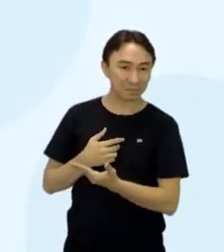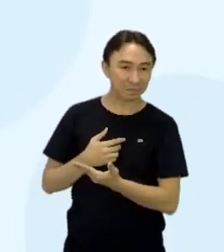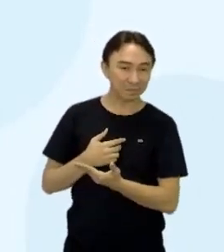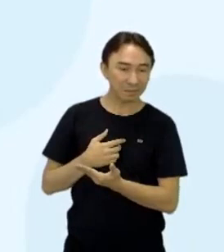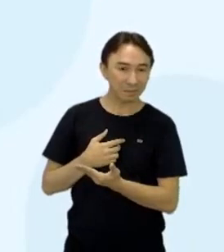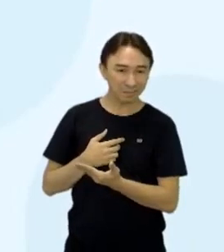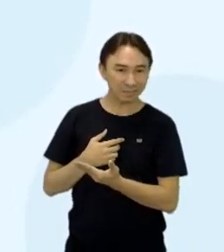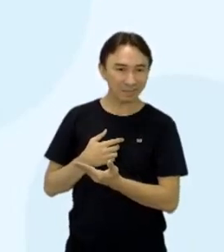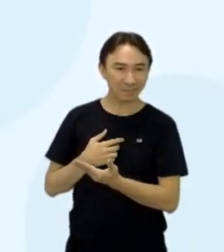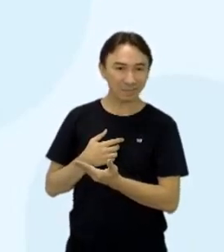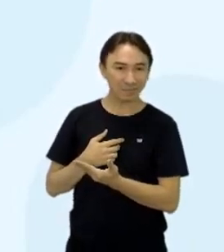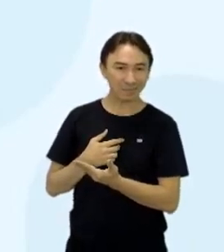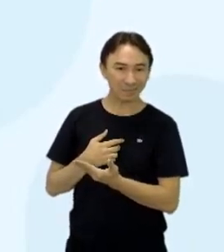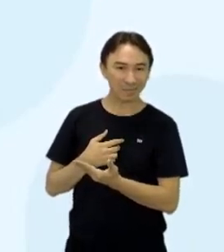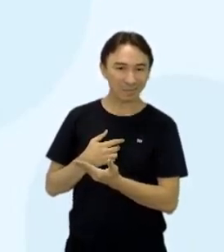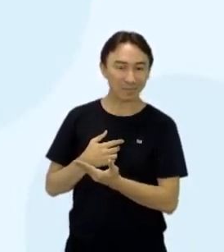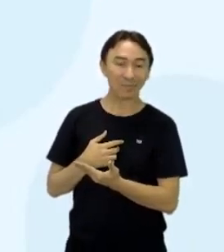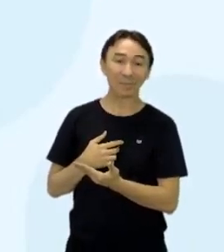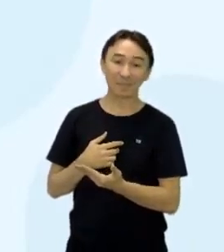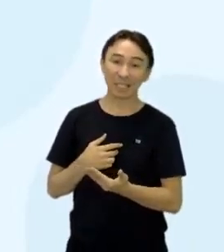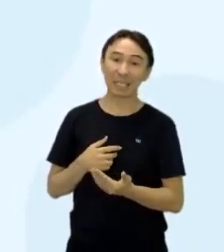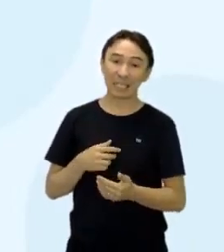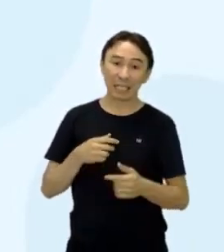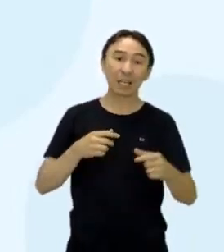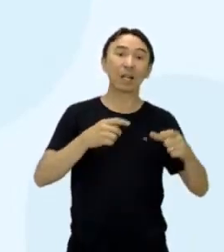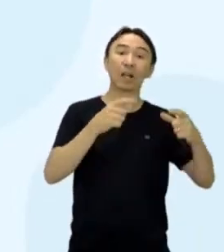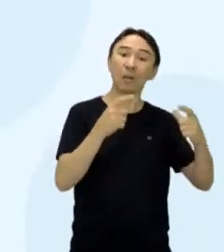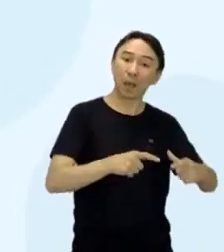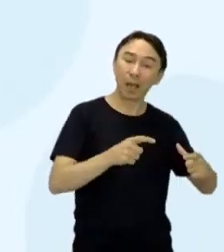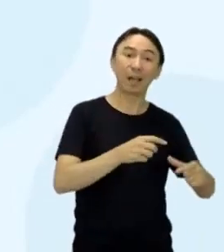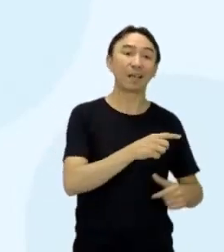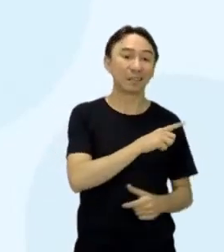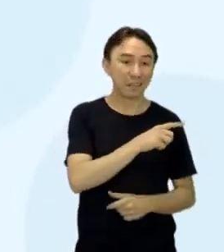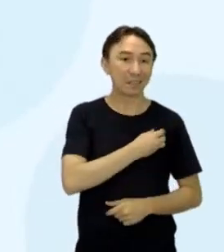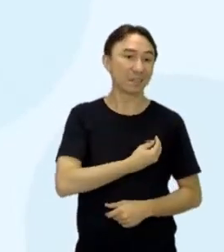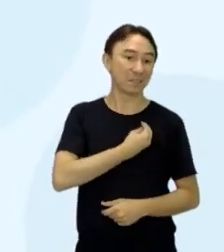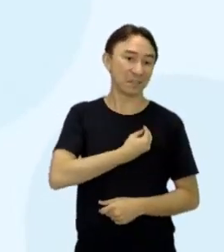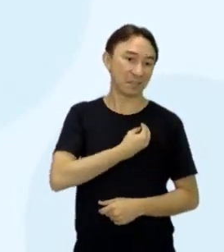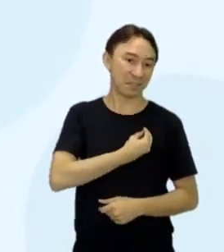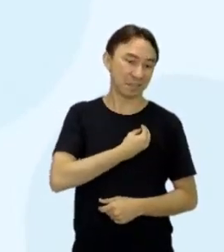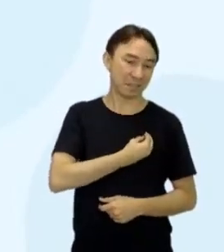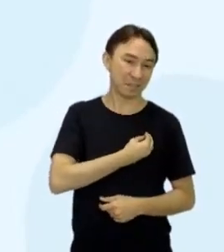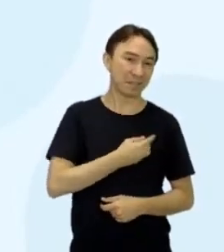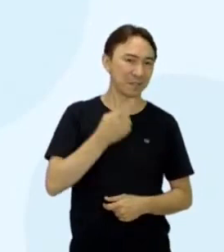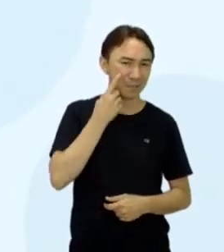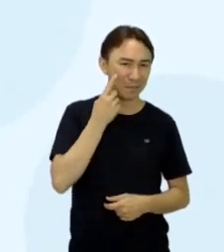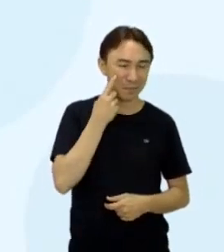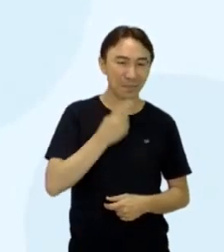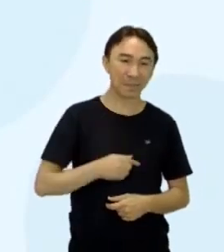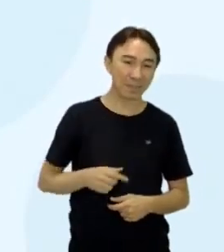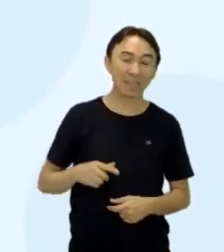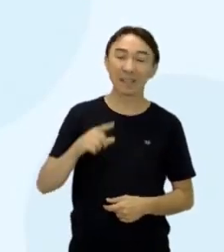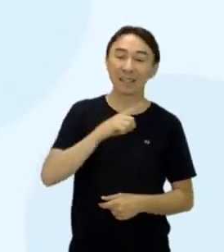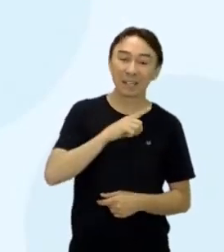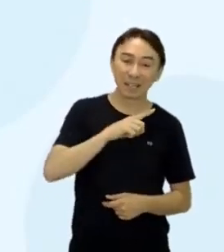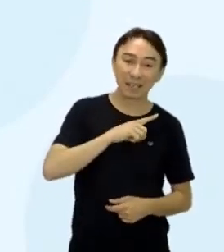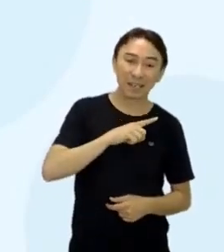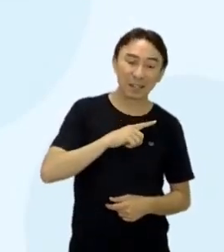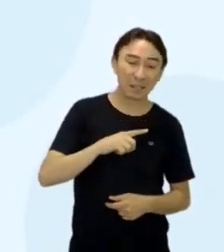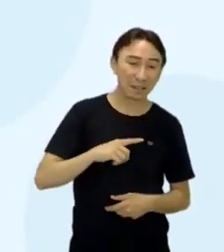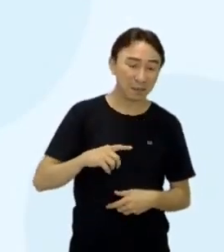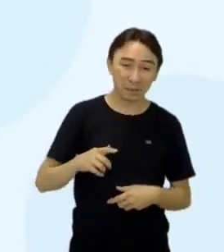planeta, desse país com a área dele. Então a gente vai observar que os pontos mais escuros